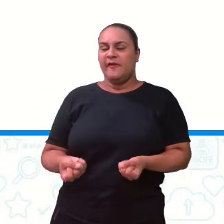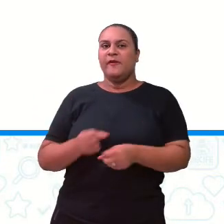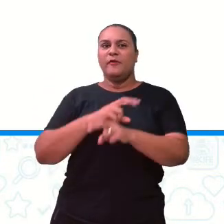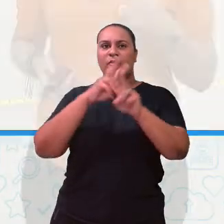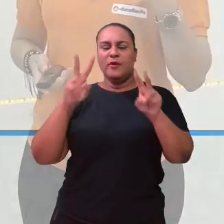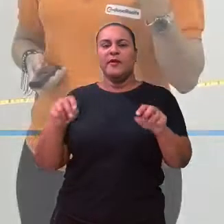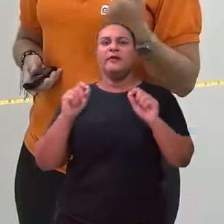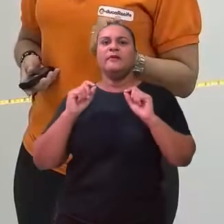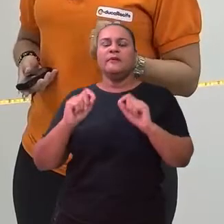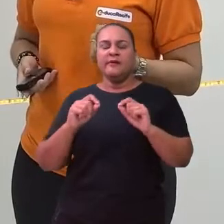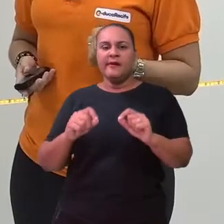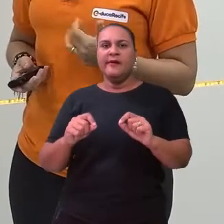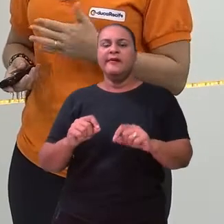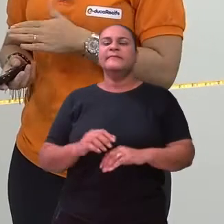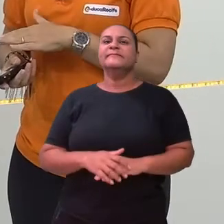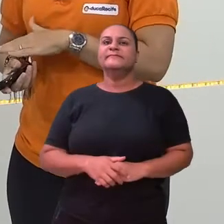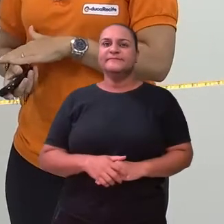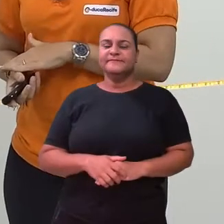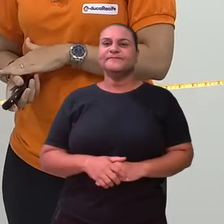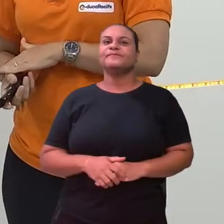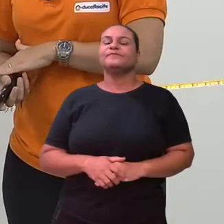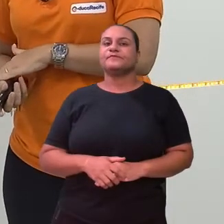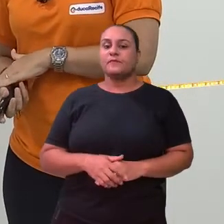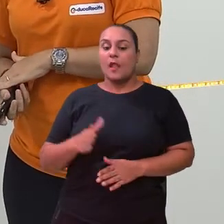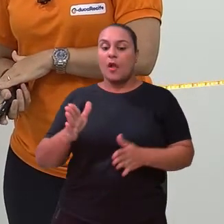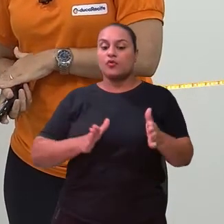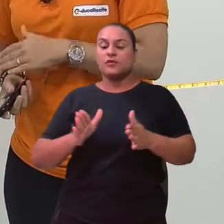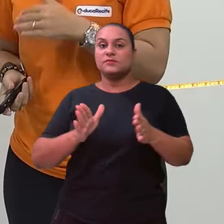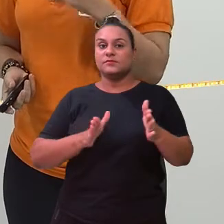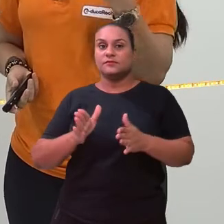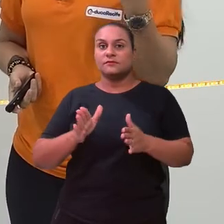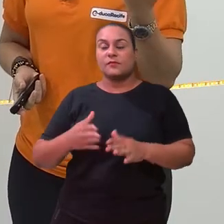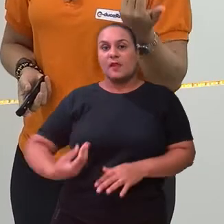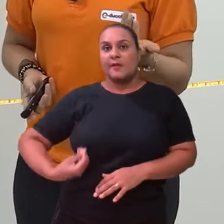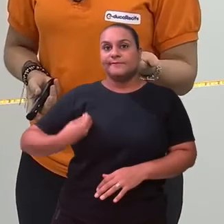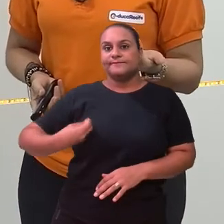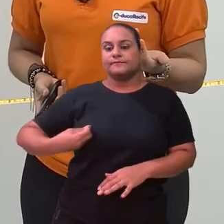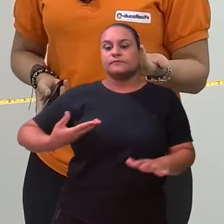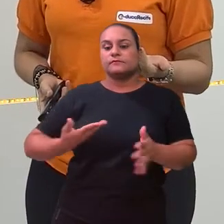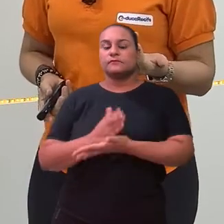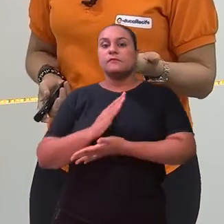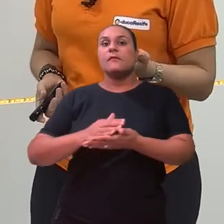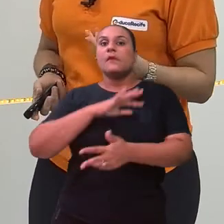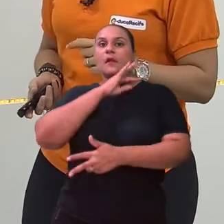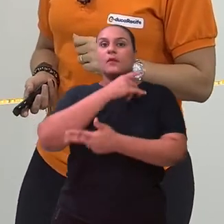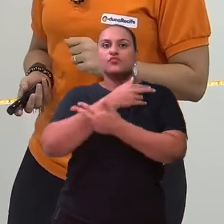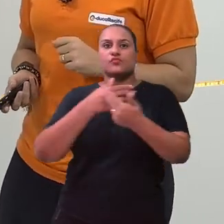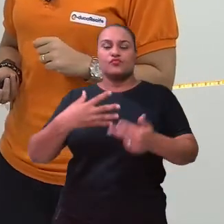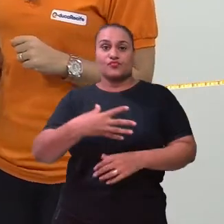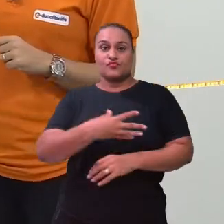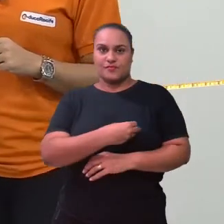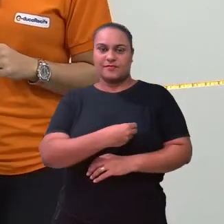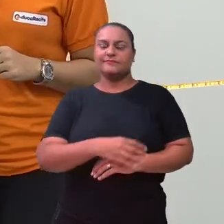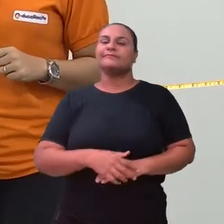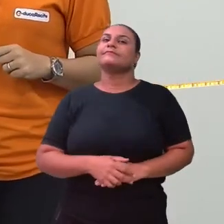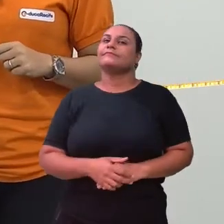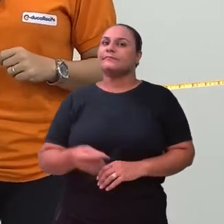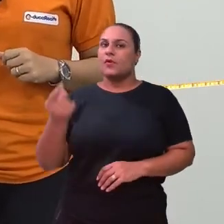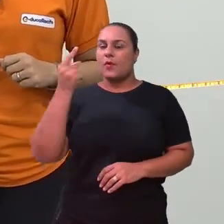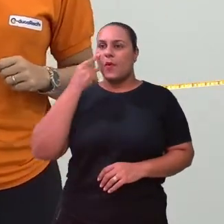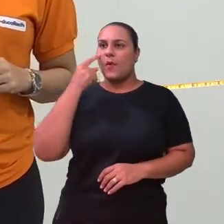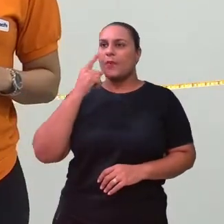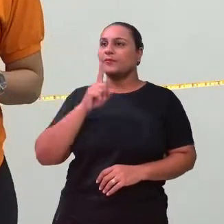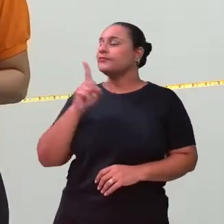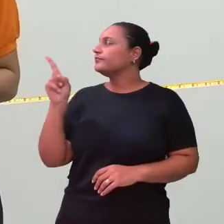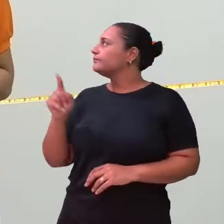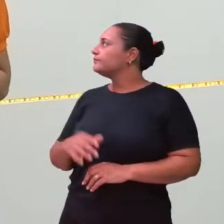título está falando exatamente sobre o tempo de vida de alguns mamíferos. Observem aí, aqui eu